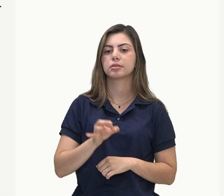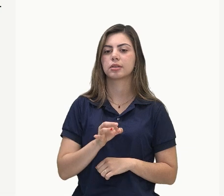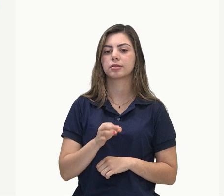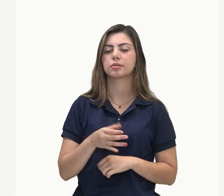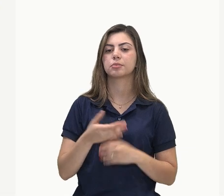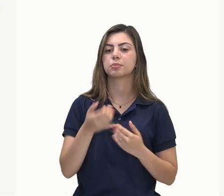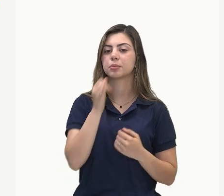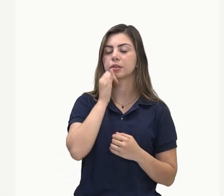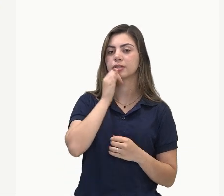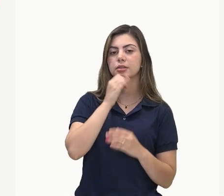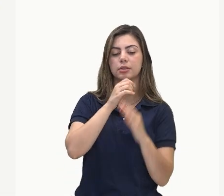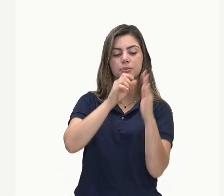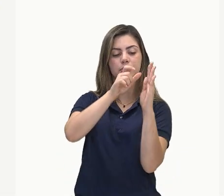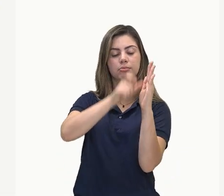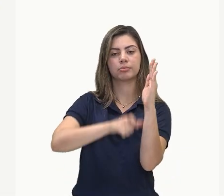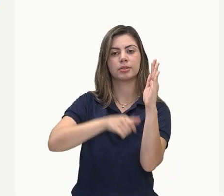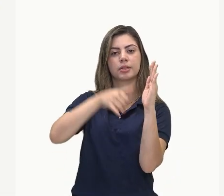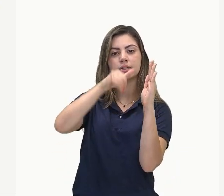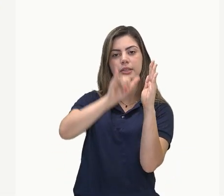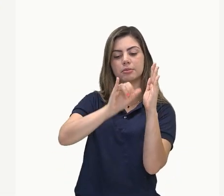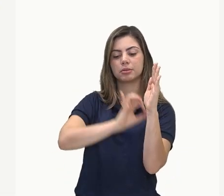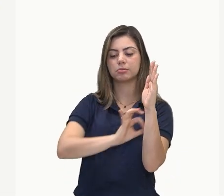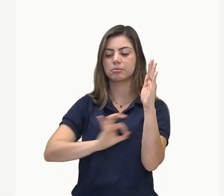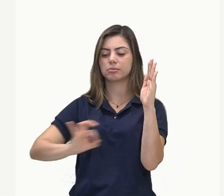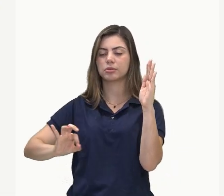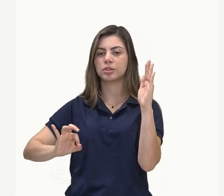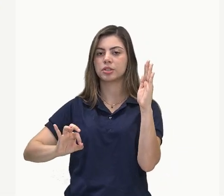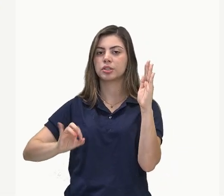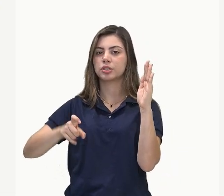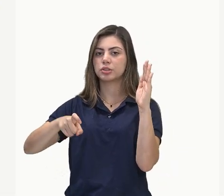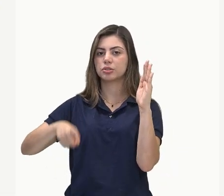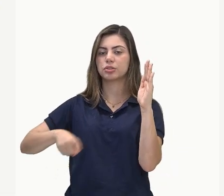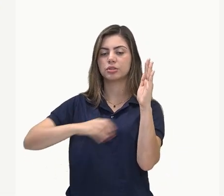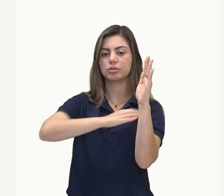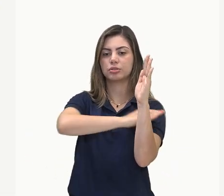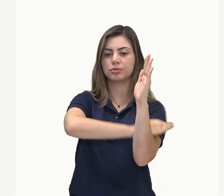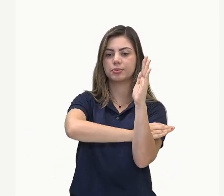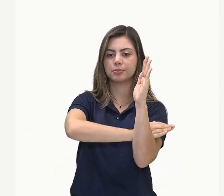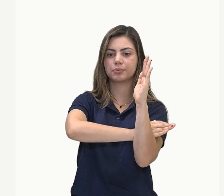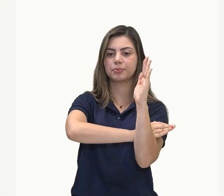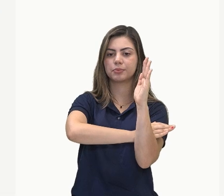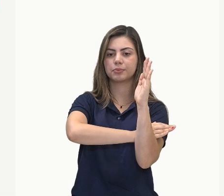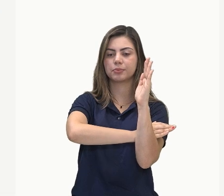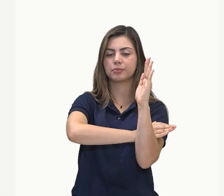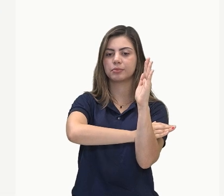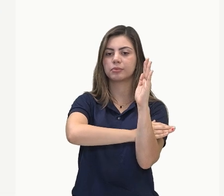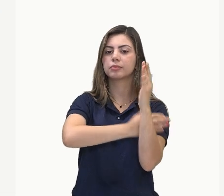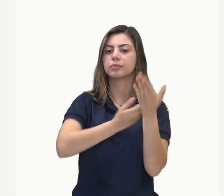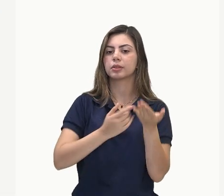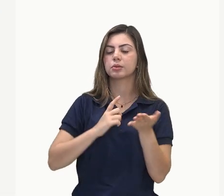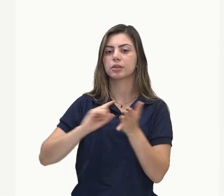o Y, aqui nós vamos ter o X. Então, ele vai ter uma coordenada aqui e uma